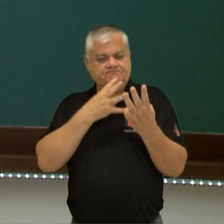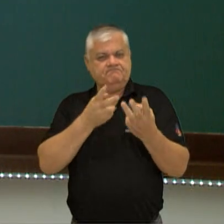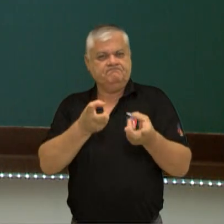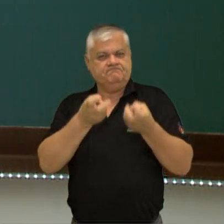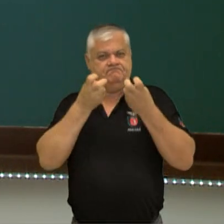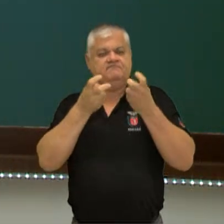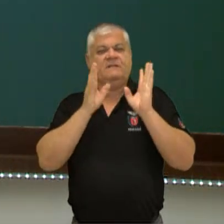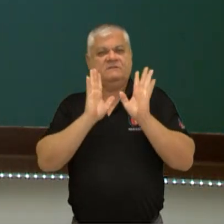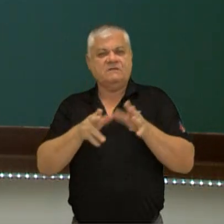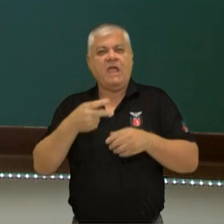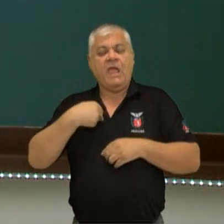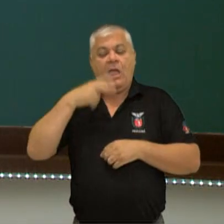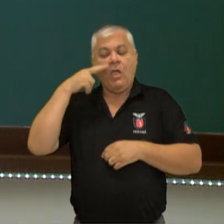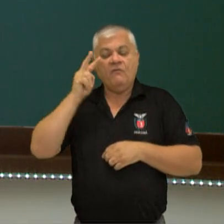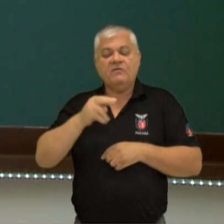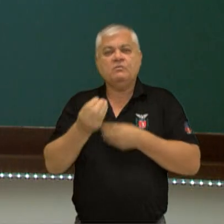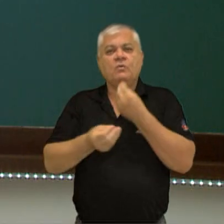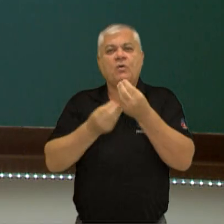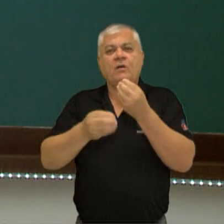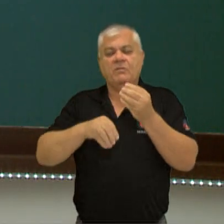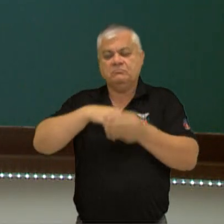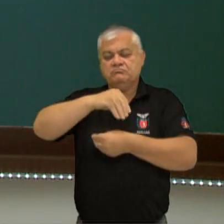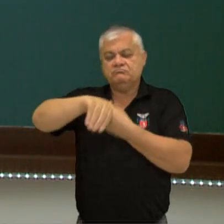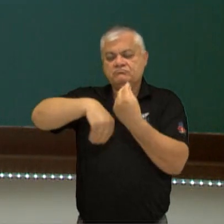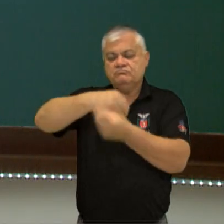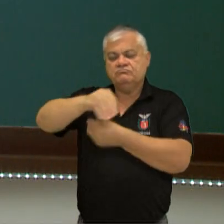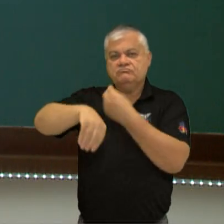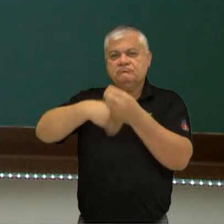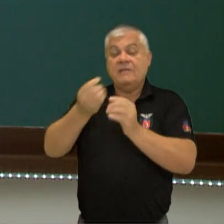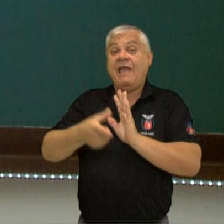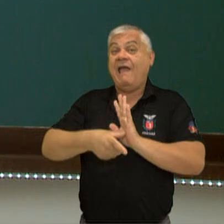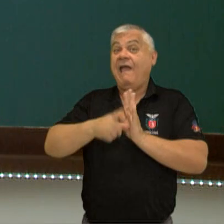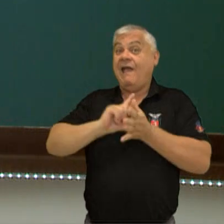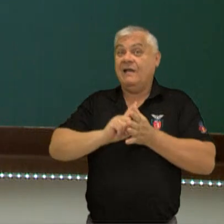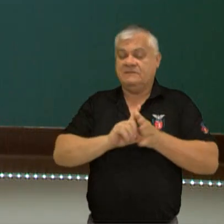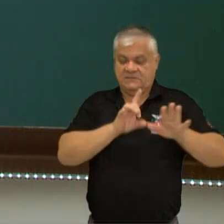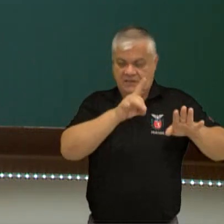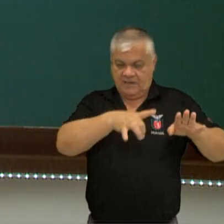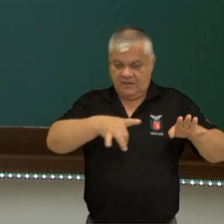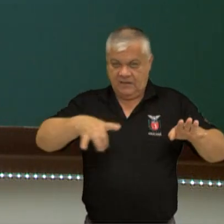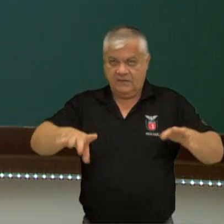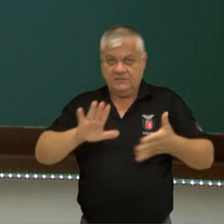prever o comportamento da minha solução antes mesmo de juntar os componentes.